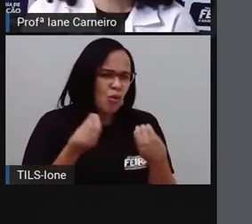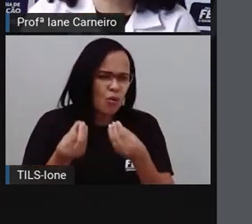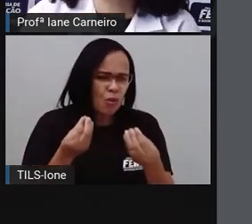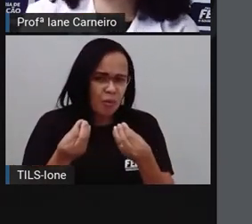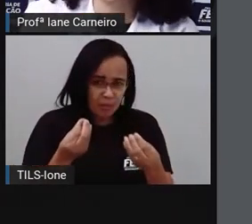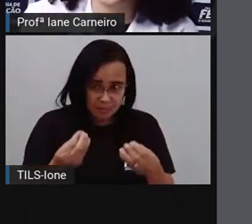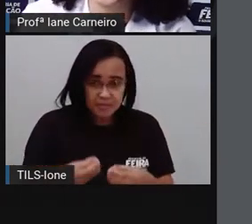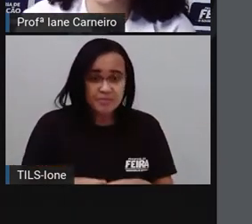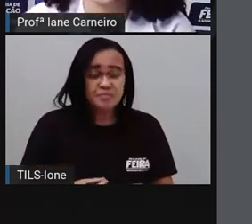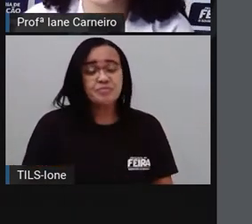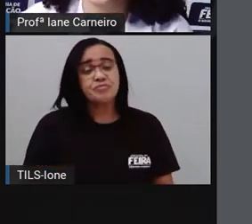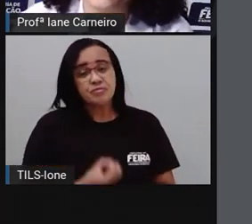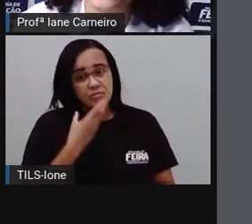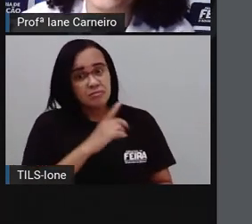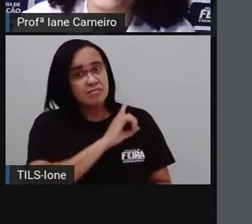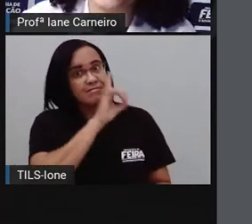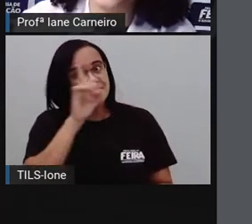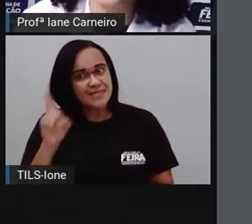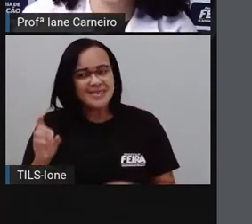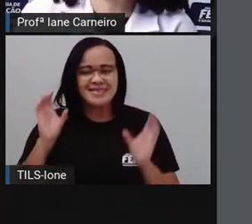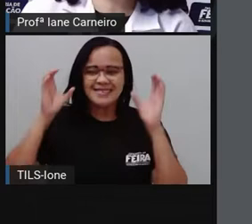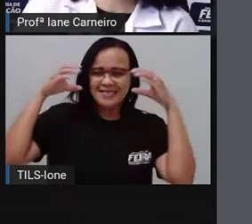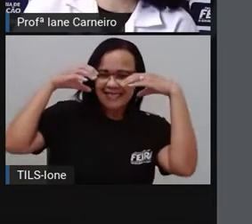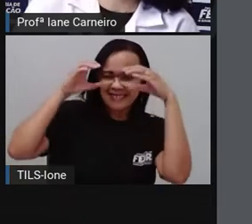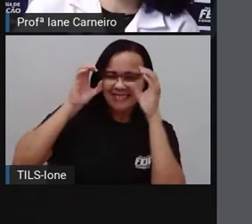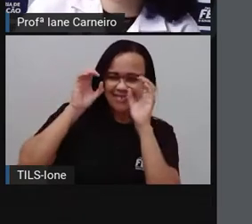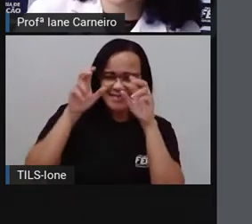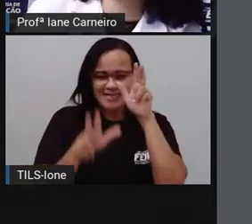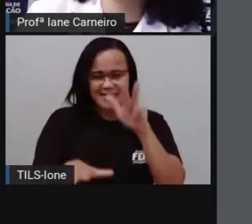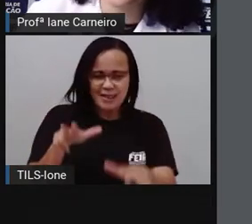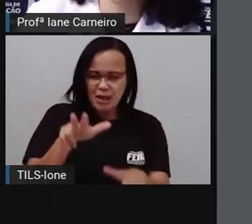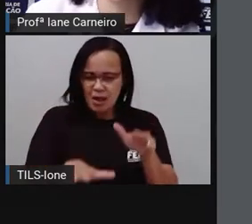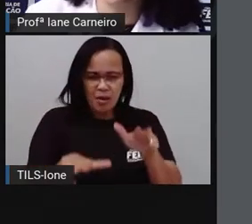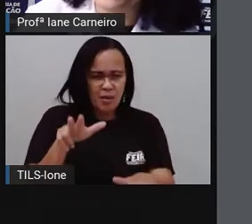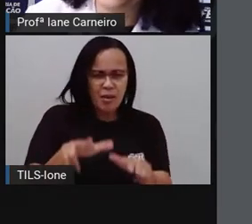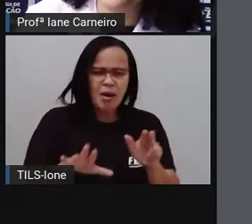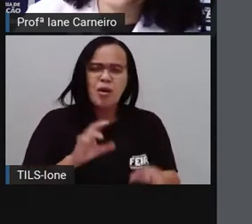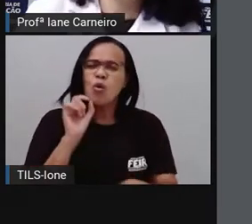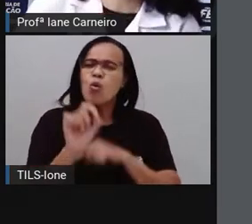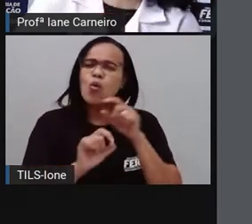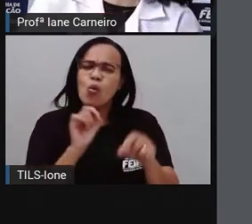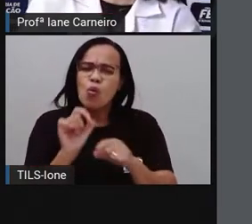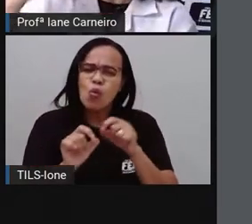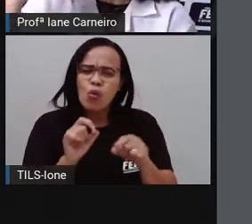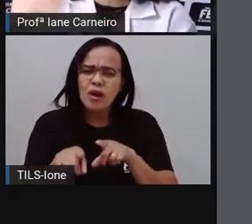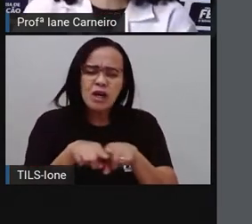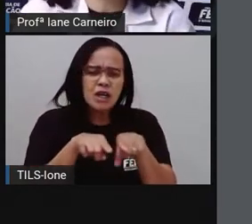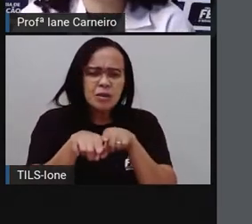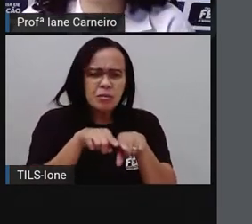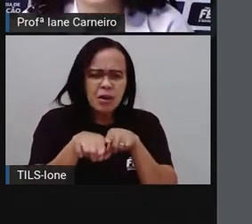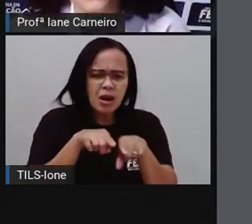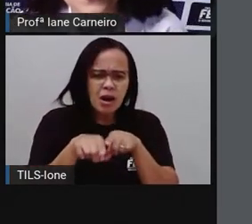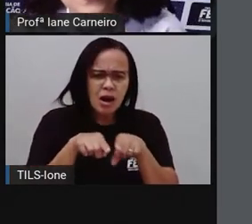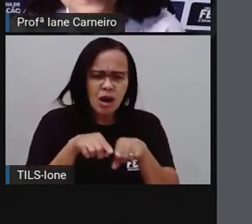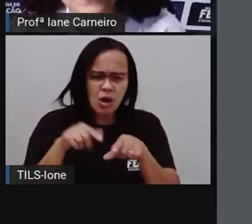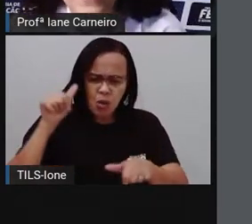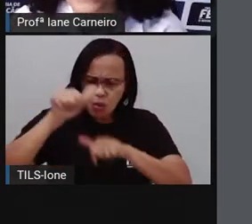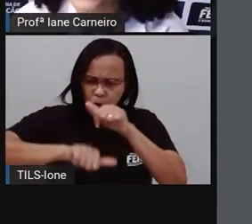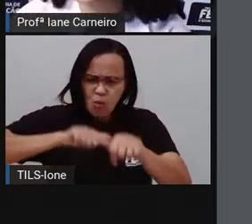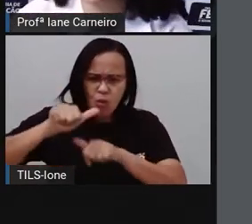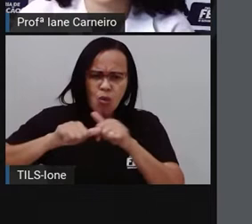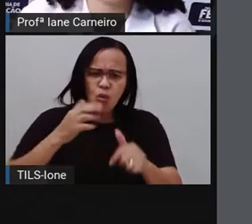Bom dia camaleão, mas o que é isso meu irmão? Por que é que mudou de cor?